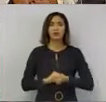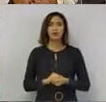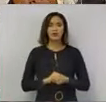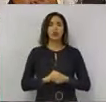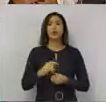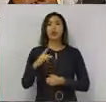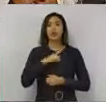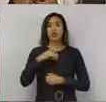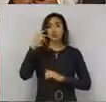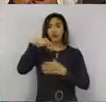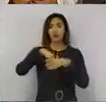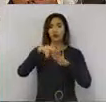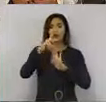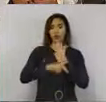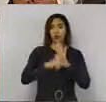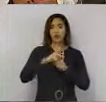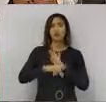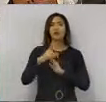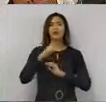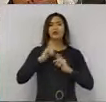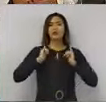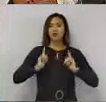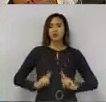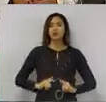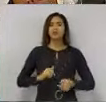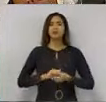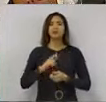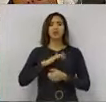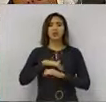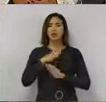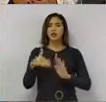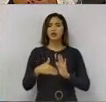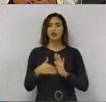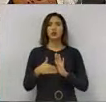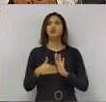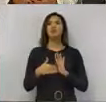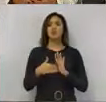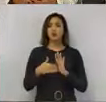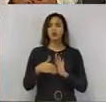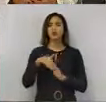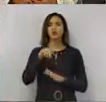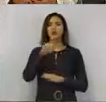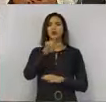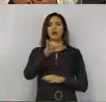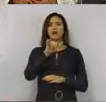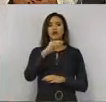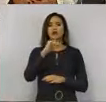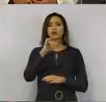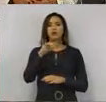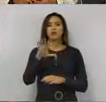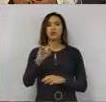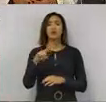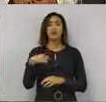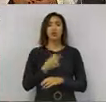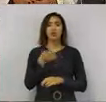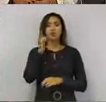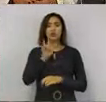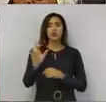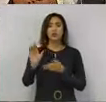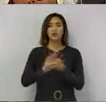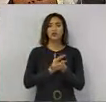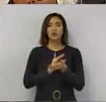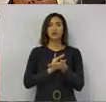nós temos projeto, temos gerenciamento, então tem todo um complexo, tem a licitação, que depois que a gente conseguir o financiamento do